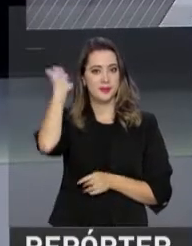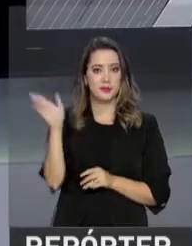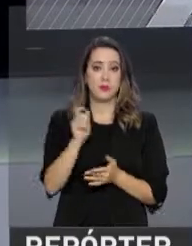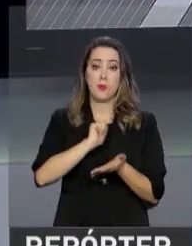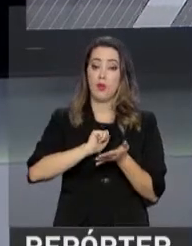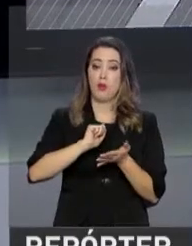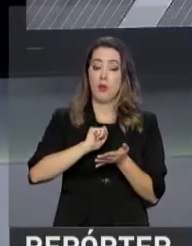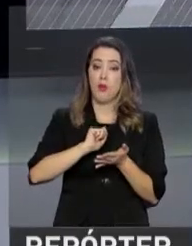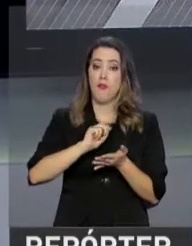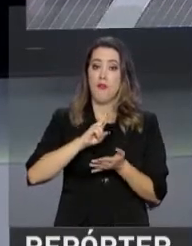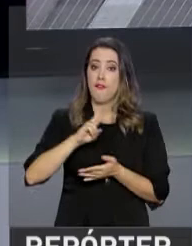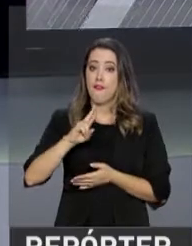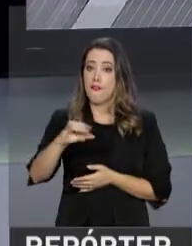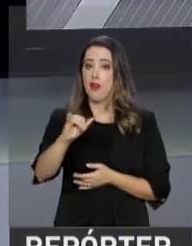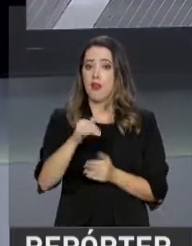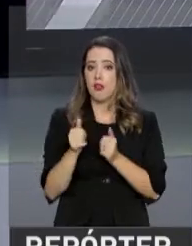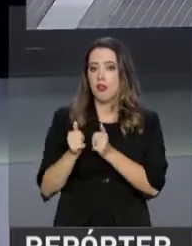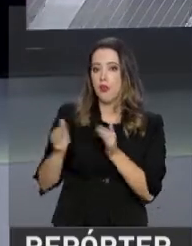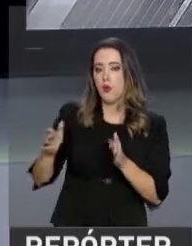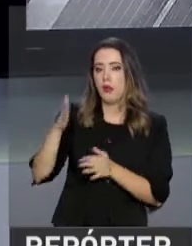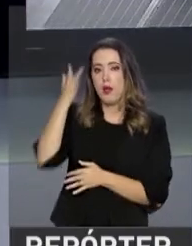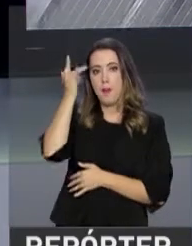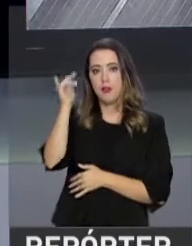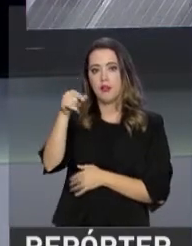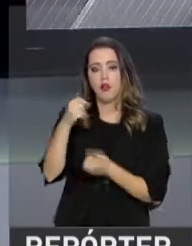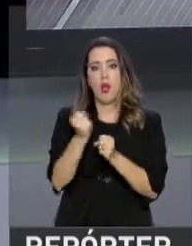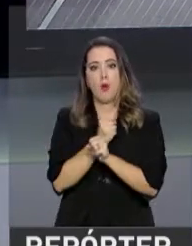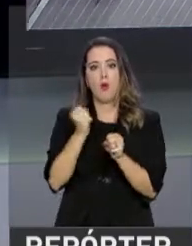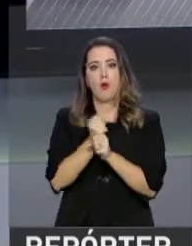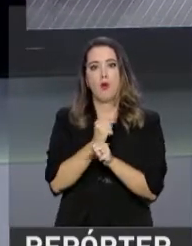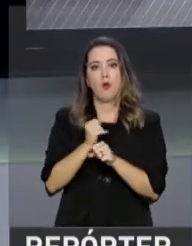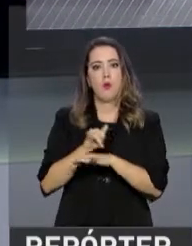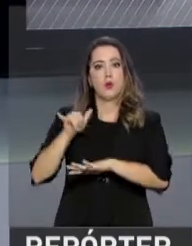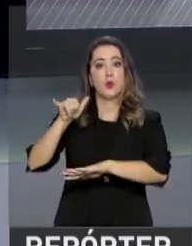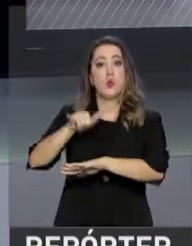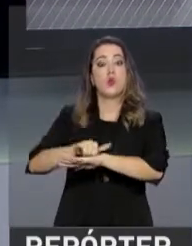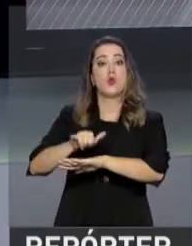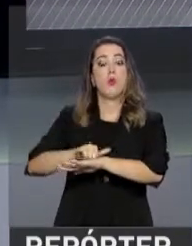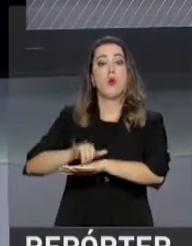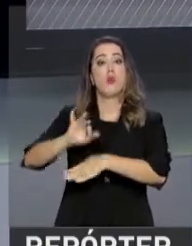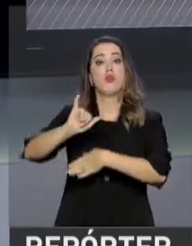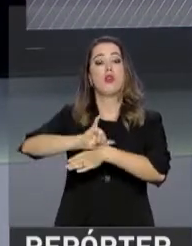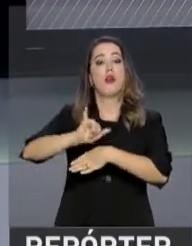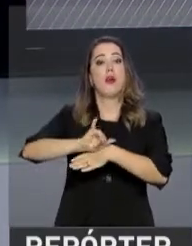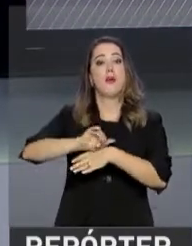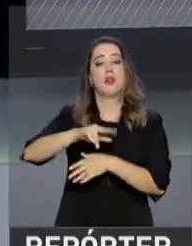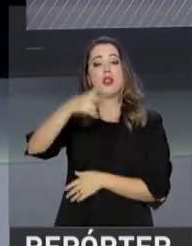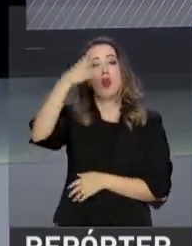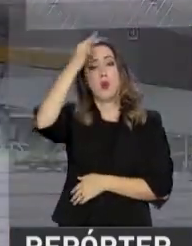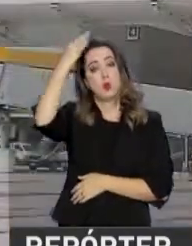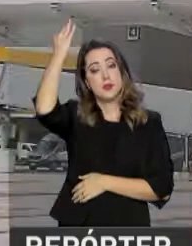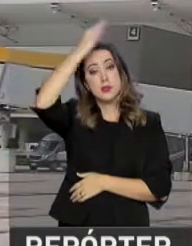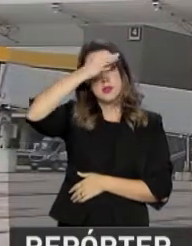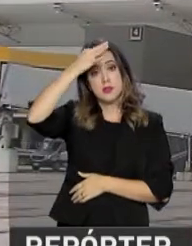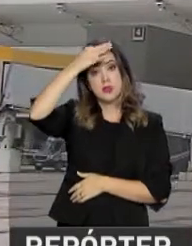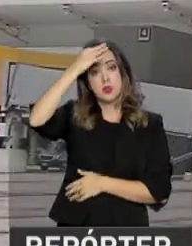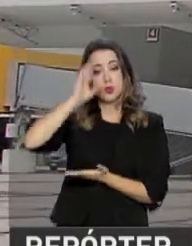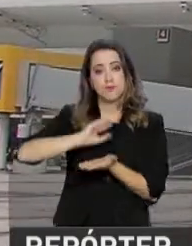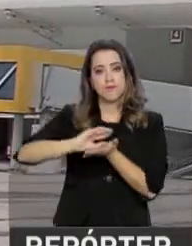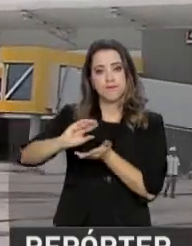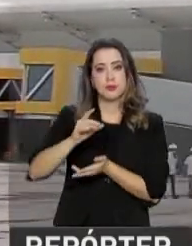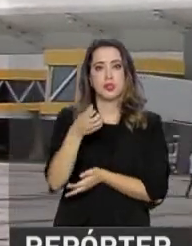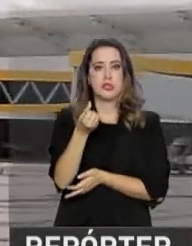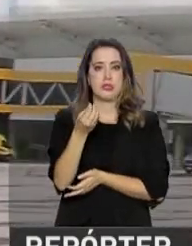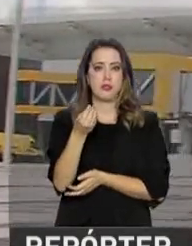temer vai inaugurar amanhã a obra do aeroporto de vitória no espírito santo o investimento é de quase 600 milhões de